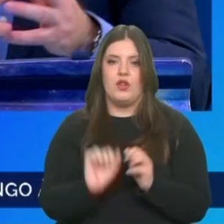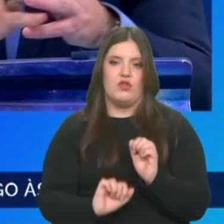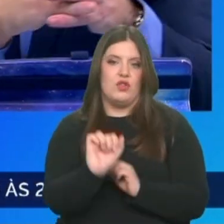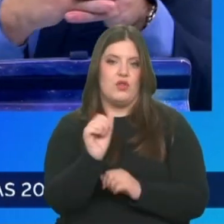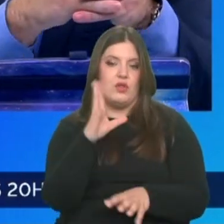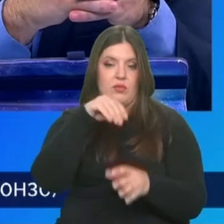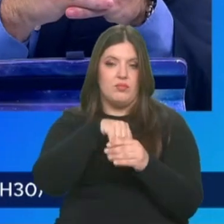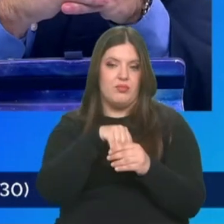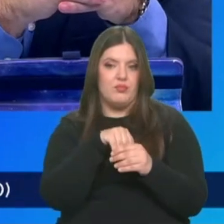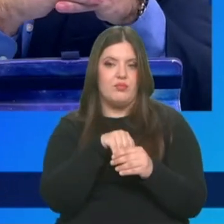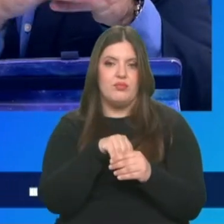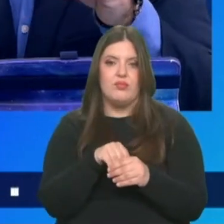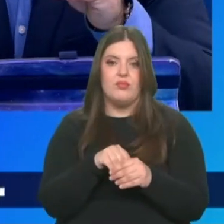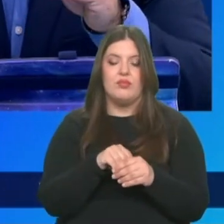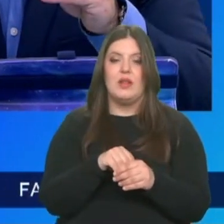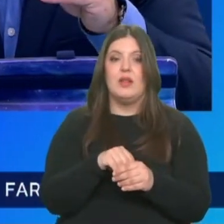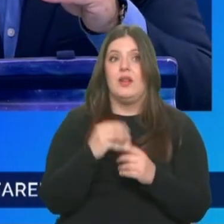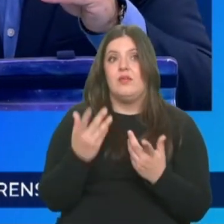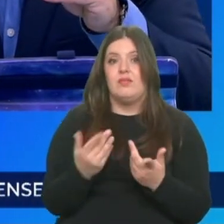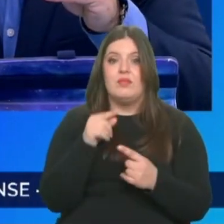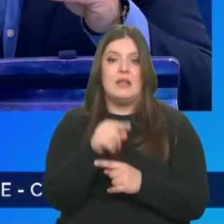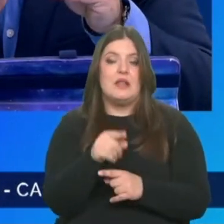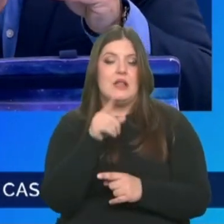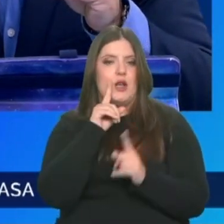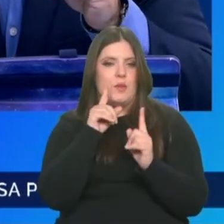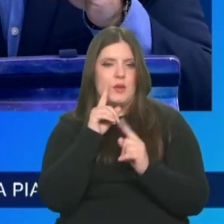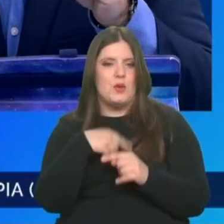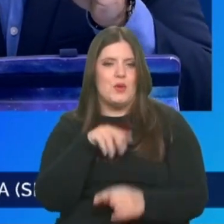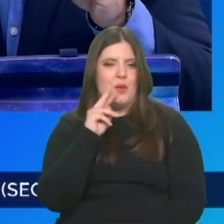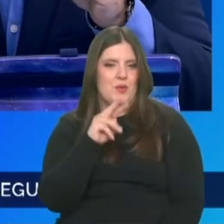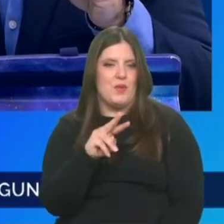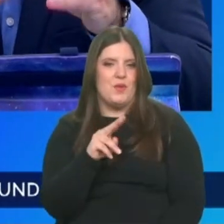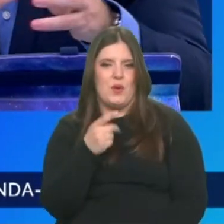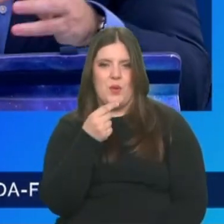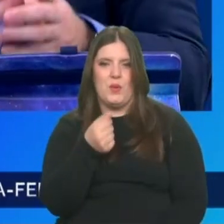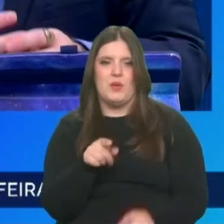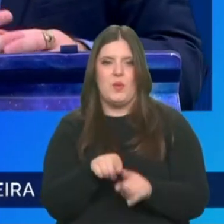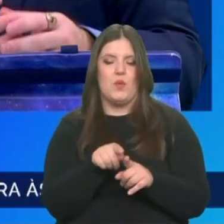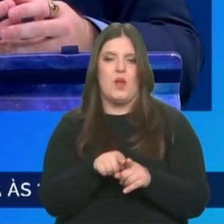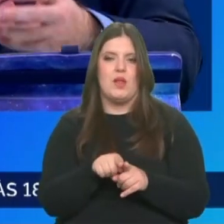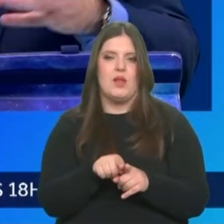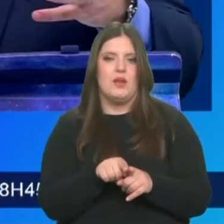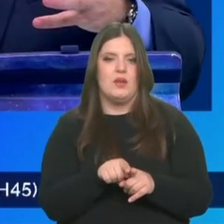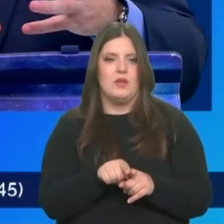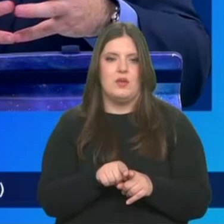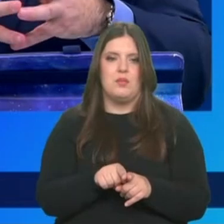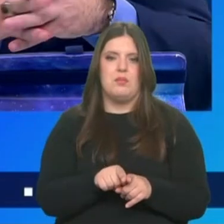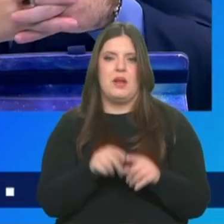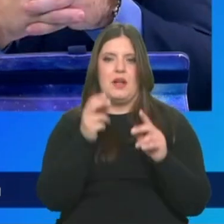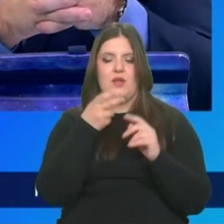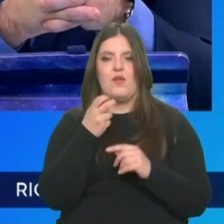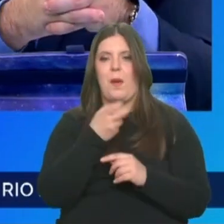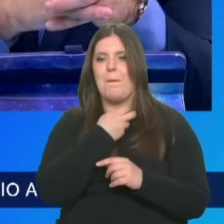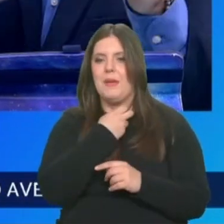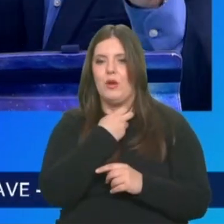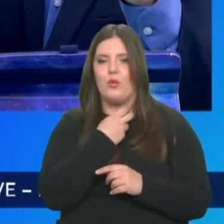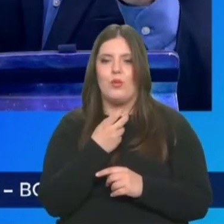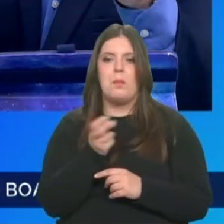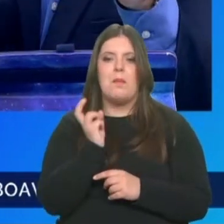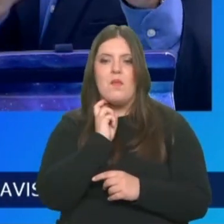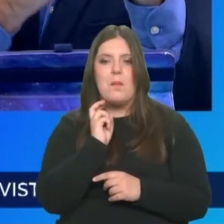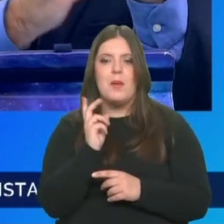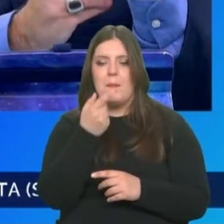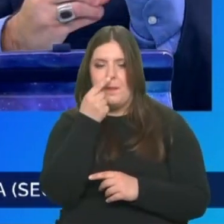caído sobre a sua estrela. Nesta animação que nós estamos a ver, quase que assim como uma espécie de vampiro, parece um vampiro autenticamente, este buraco negro,